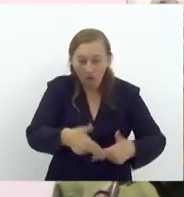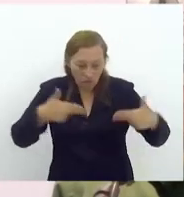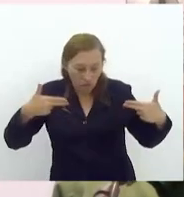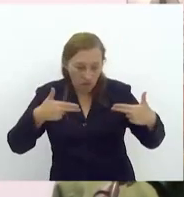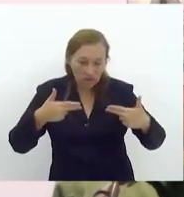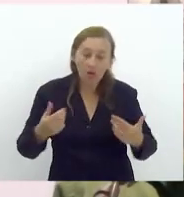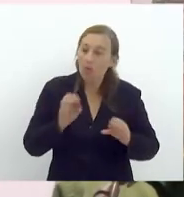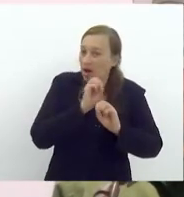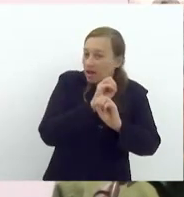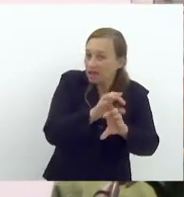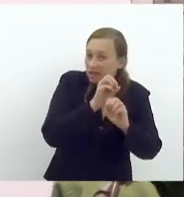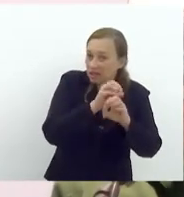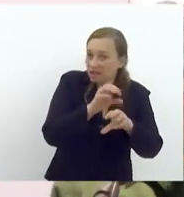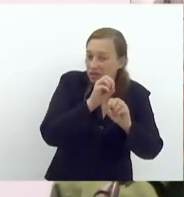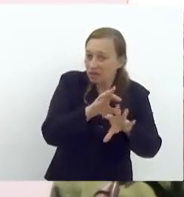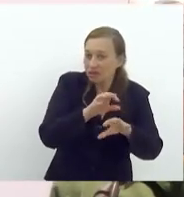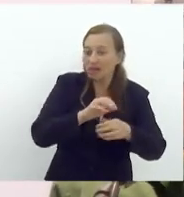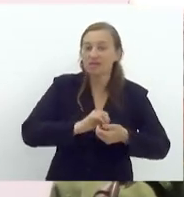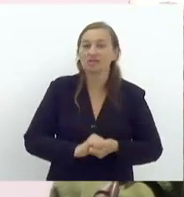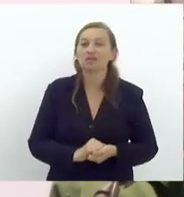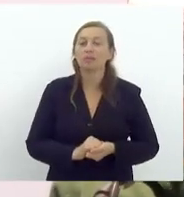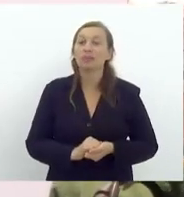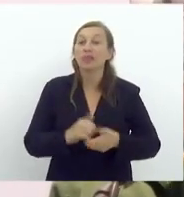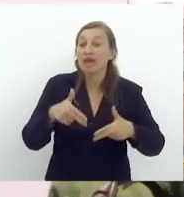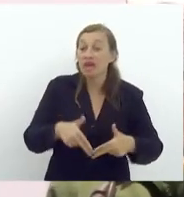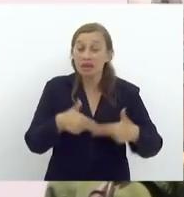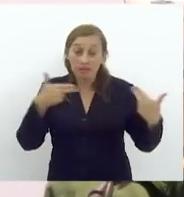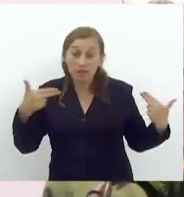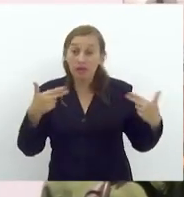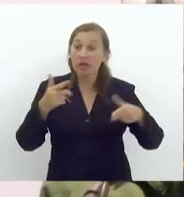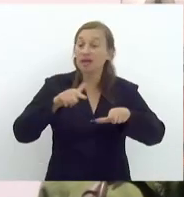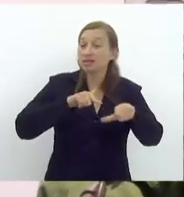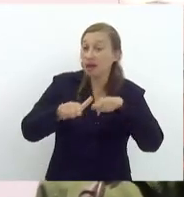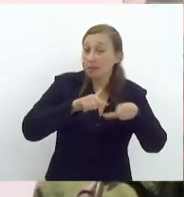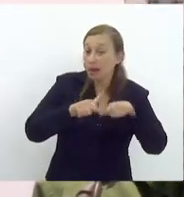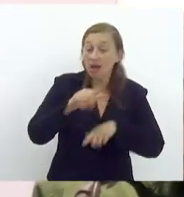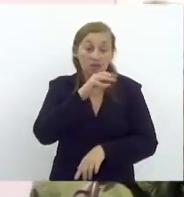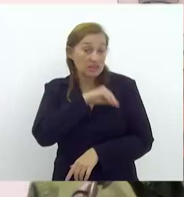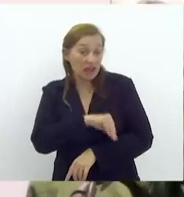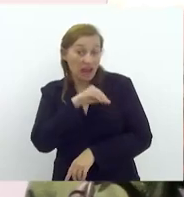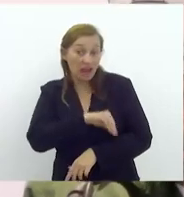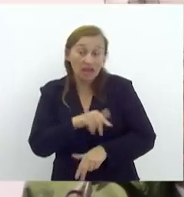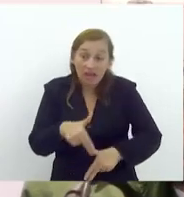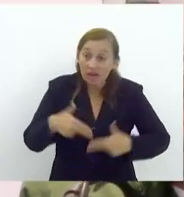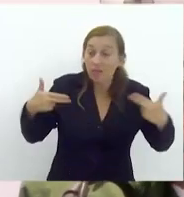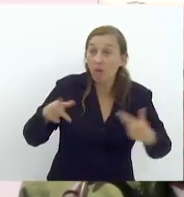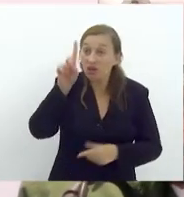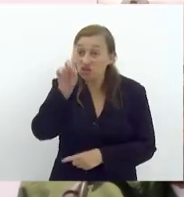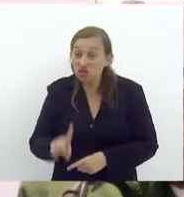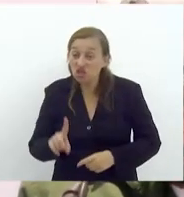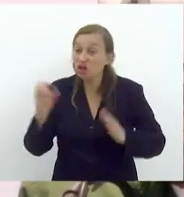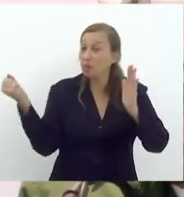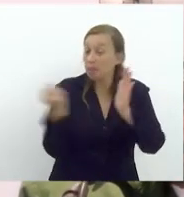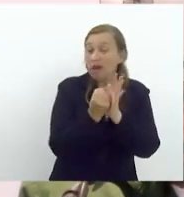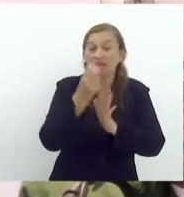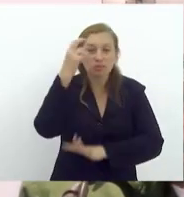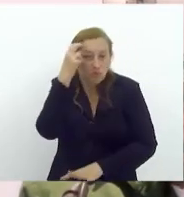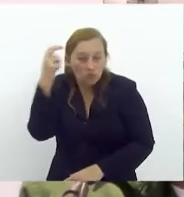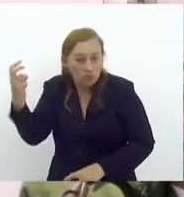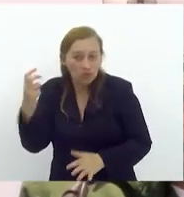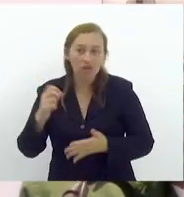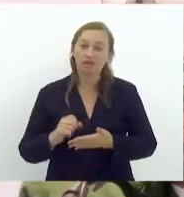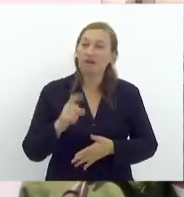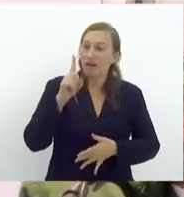hop é educação emancipadora hip hop em emprego é renda hip hop é direita é patrimônio cultural